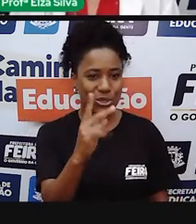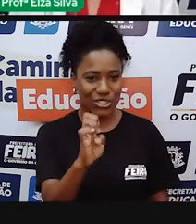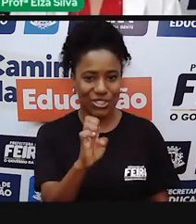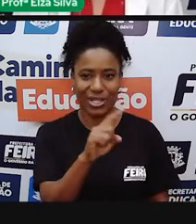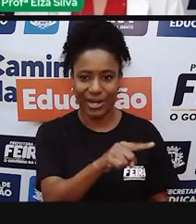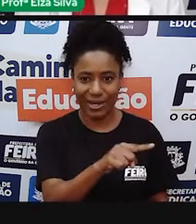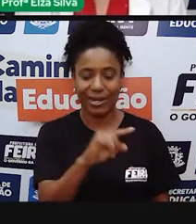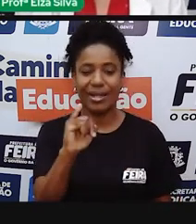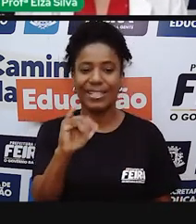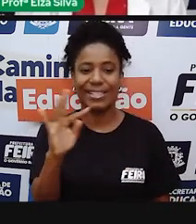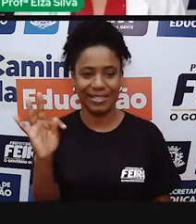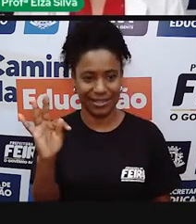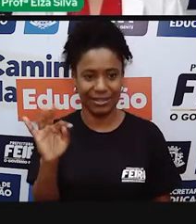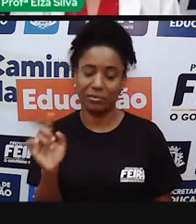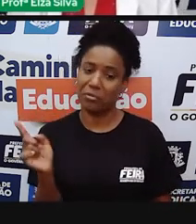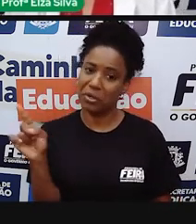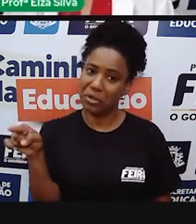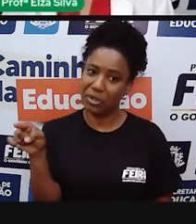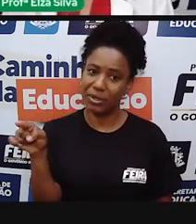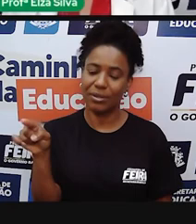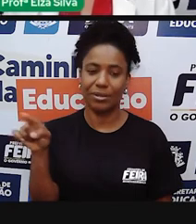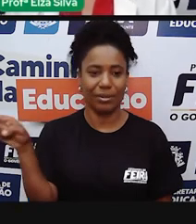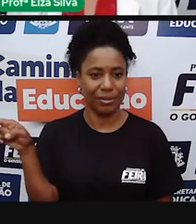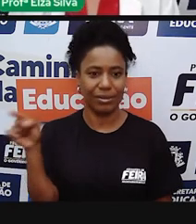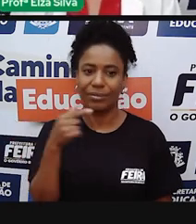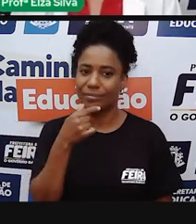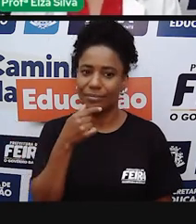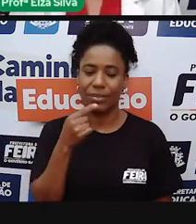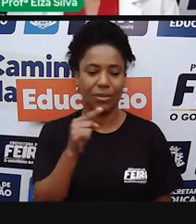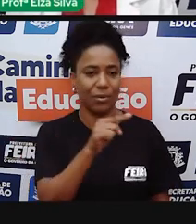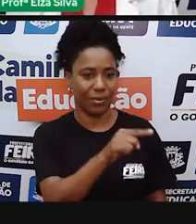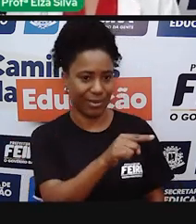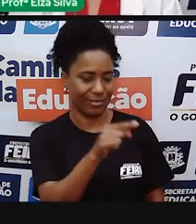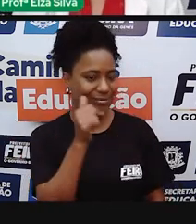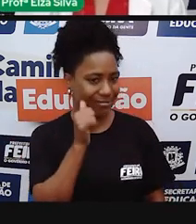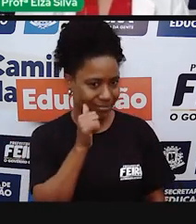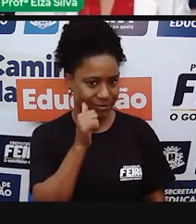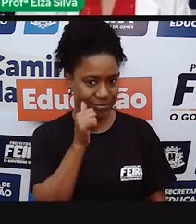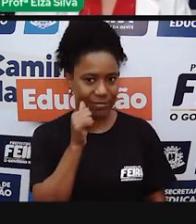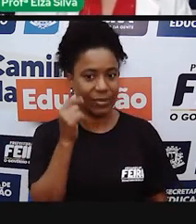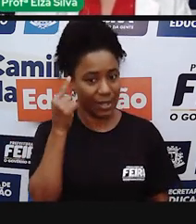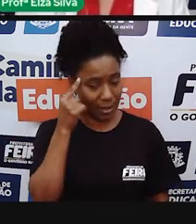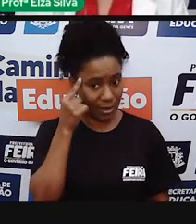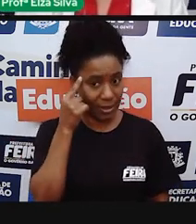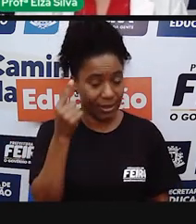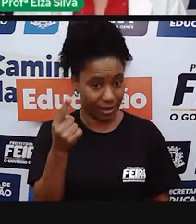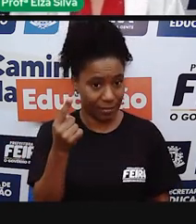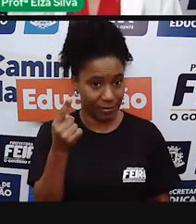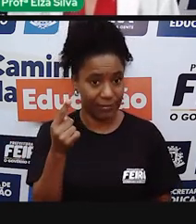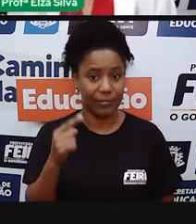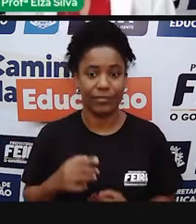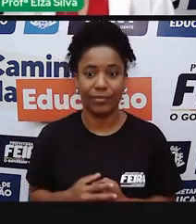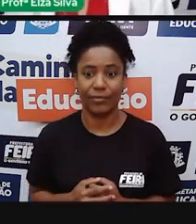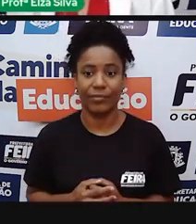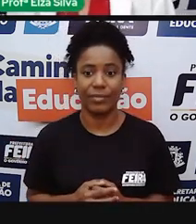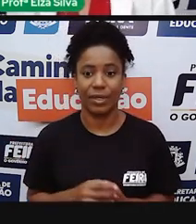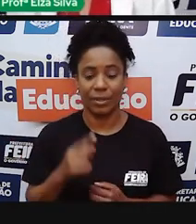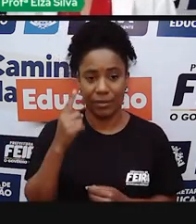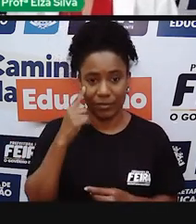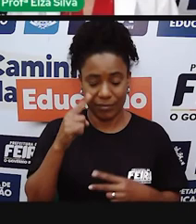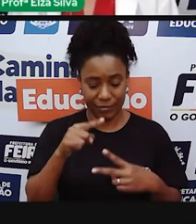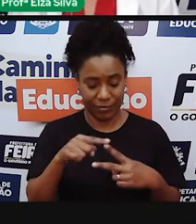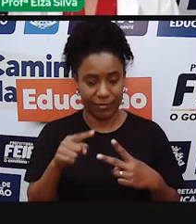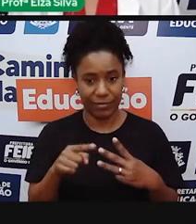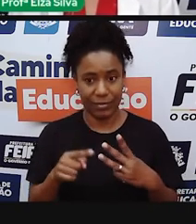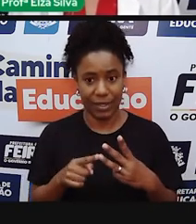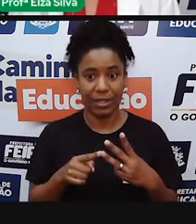it, ele ou ela. Lembrando que o it é um pronome neutro, né? He eu utilizo para o masculino, she para o feminino